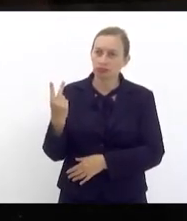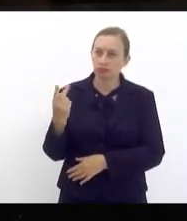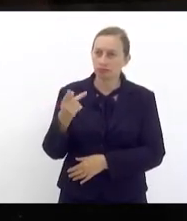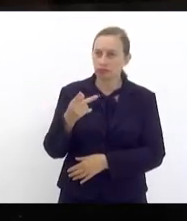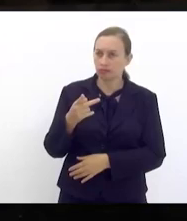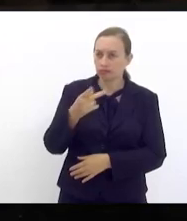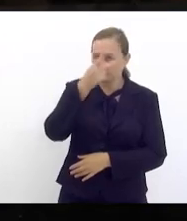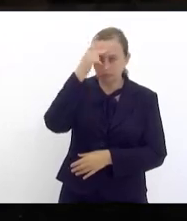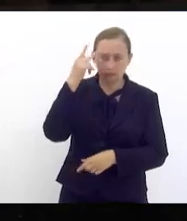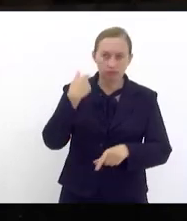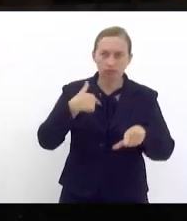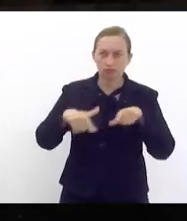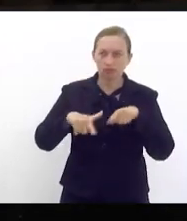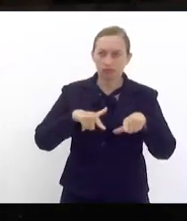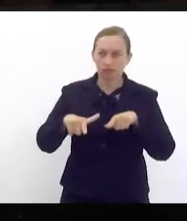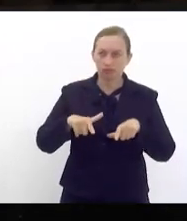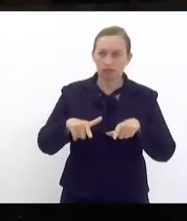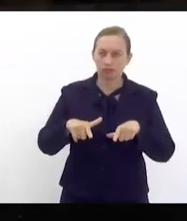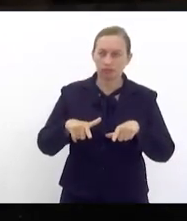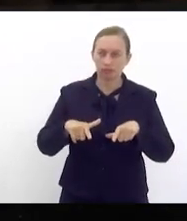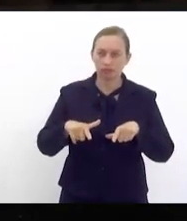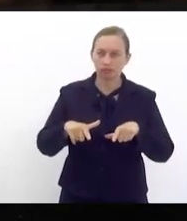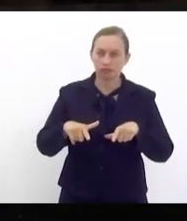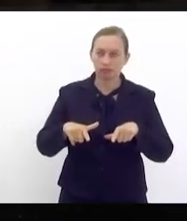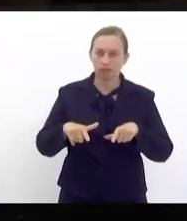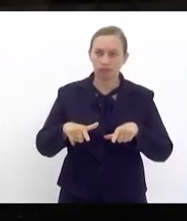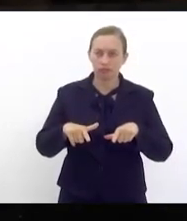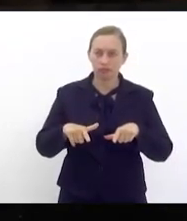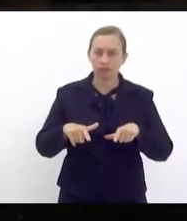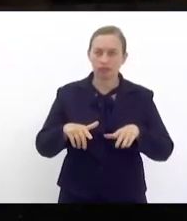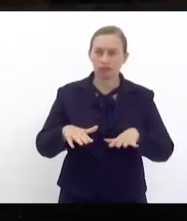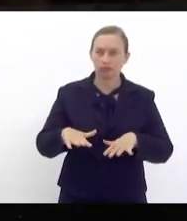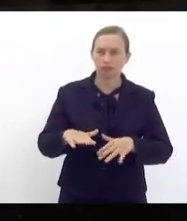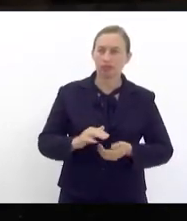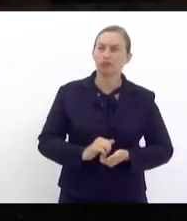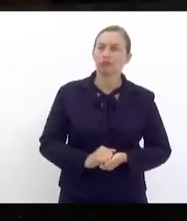trabalhadoras e dos trabalhadores, do emprego da força de trabalho e da sua dispersão no mercado de